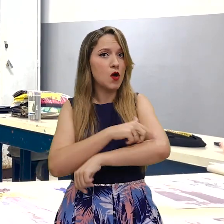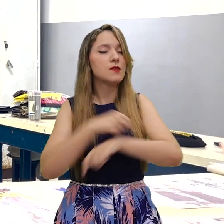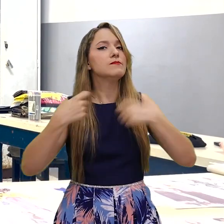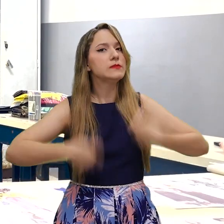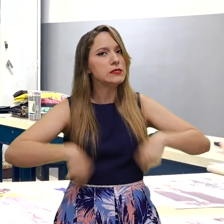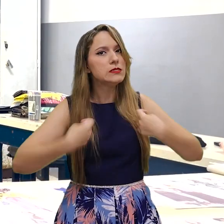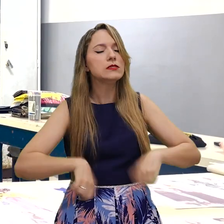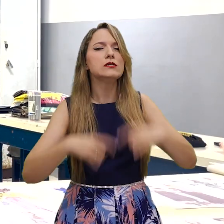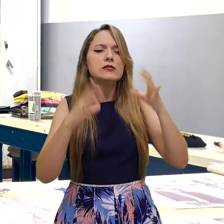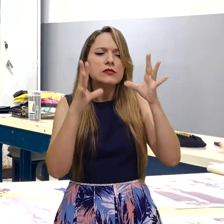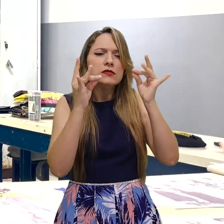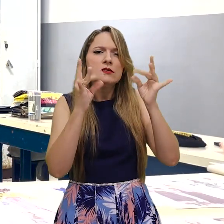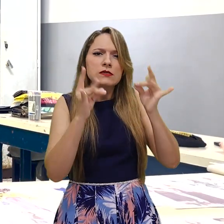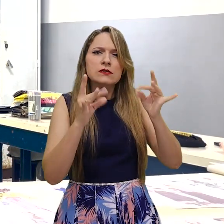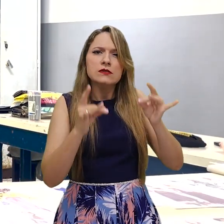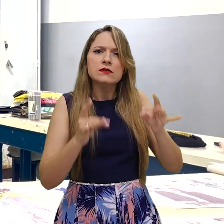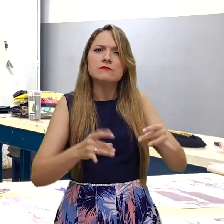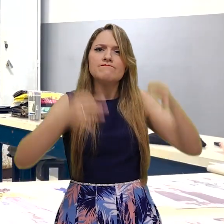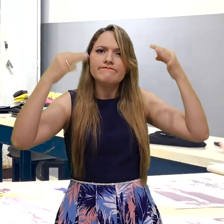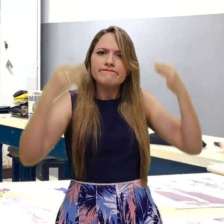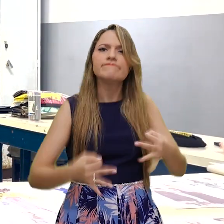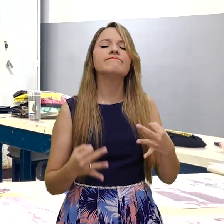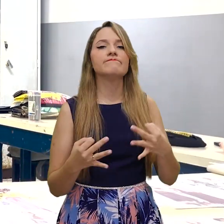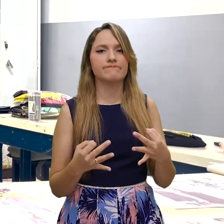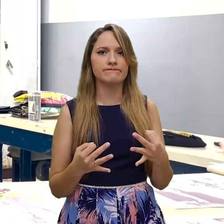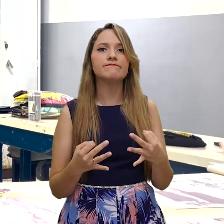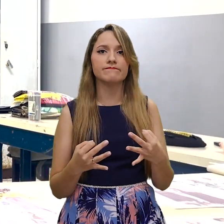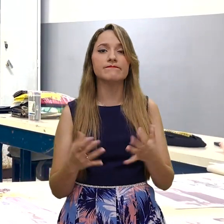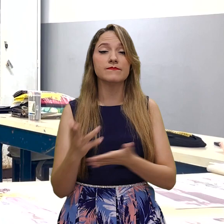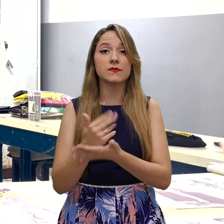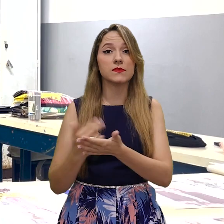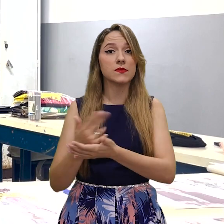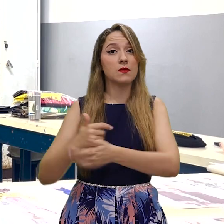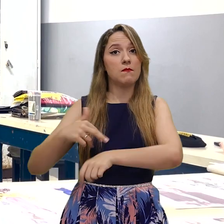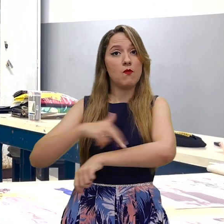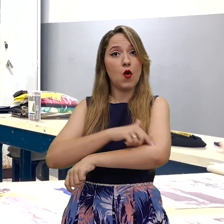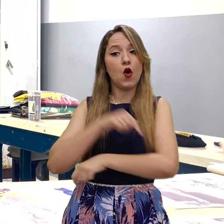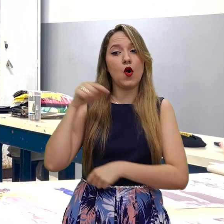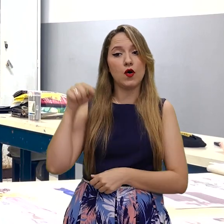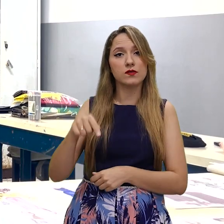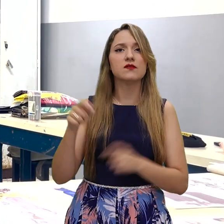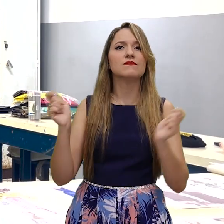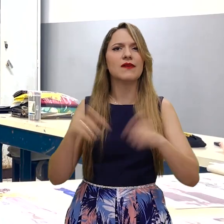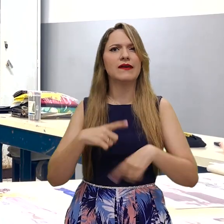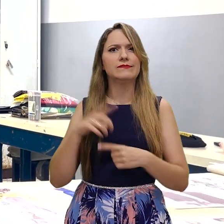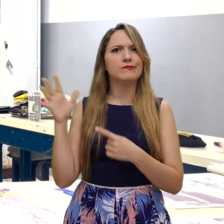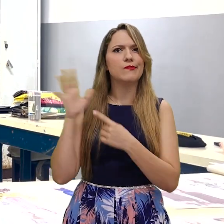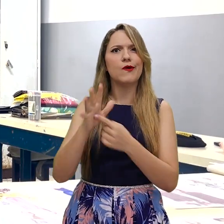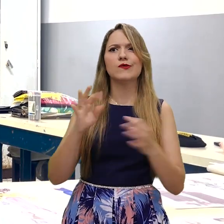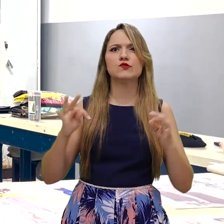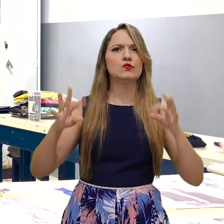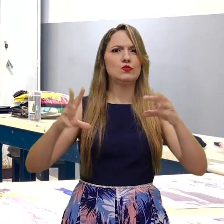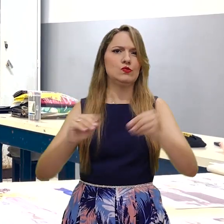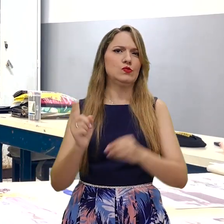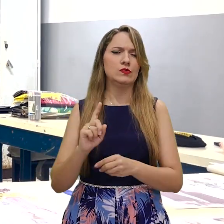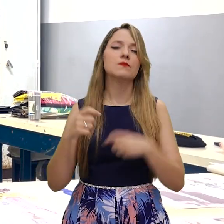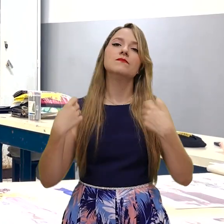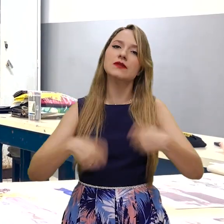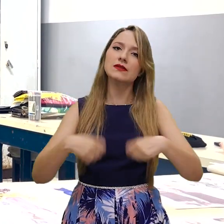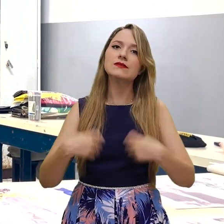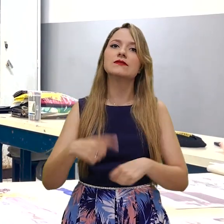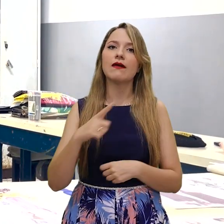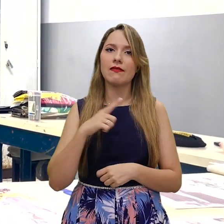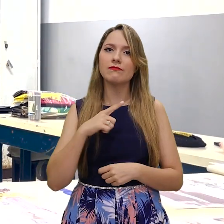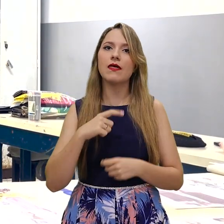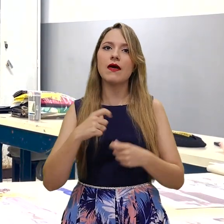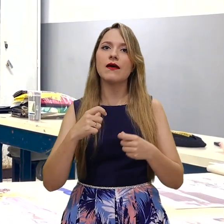detalhista. Você precisa mostrar tudo. E o desenho de moda sozinho também não vai dizer tudo. Ou seja, precisa da descrição